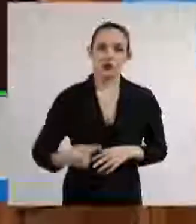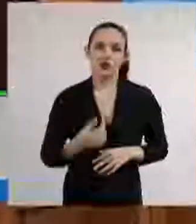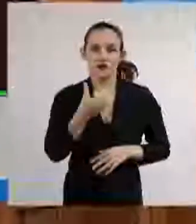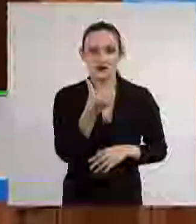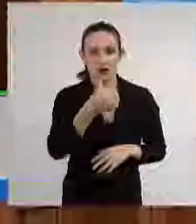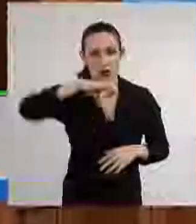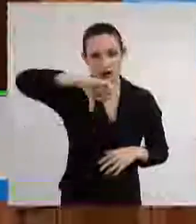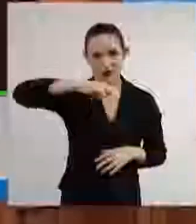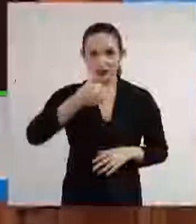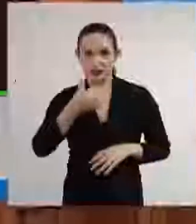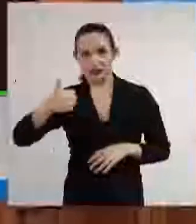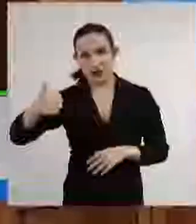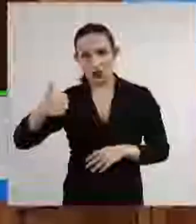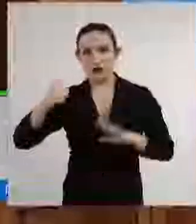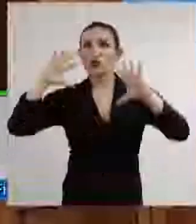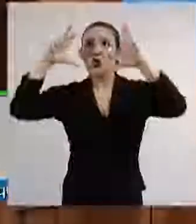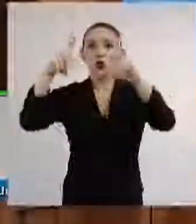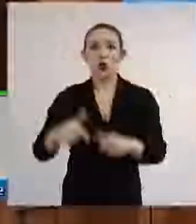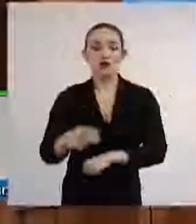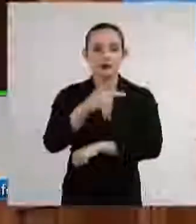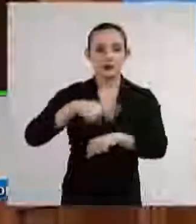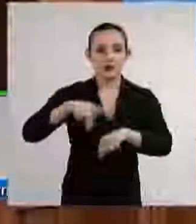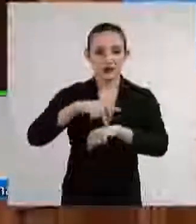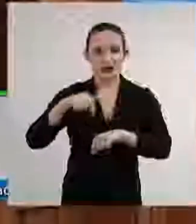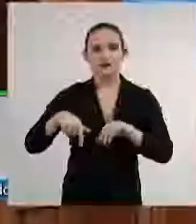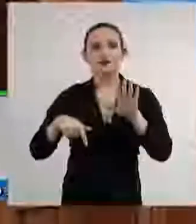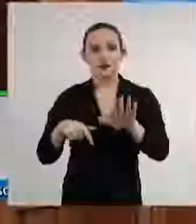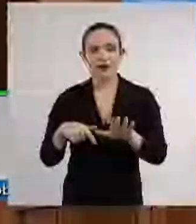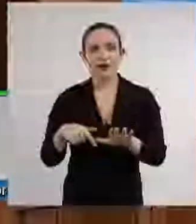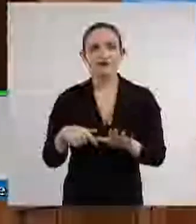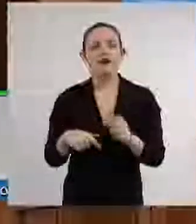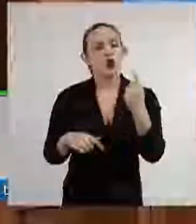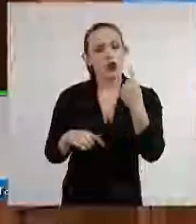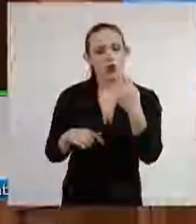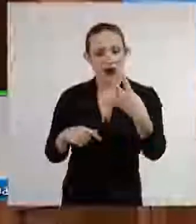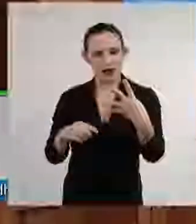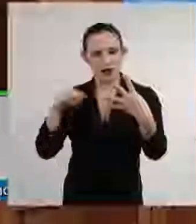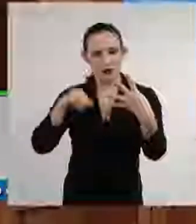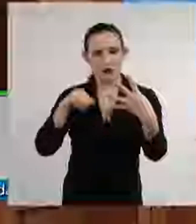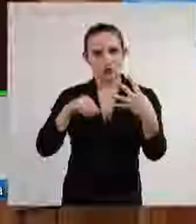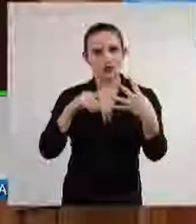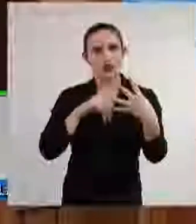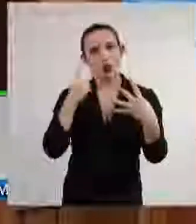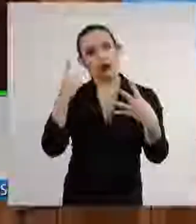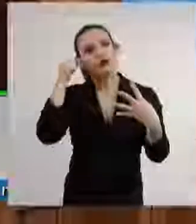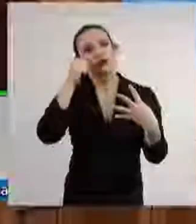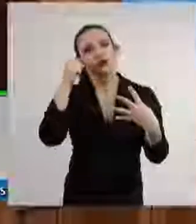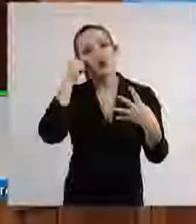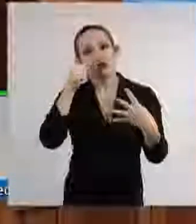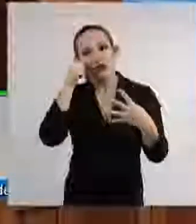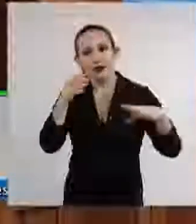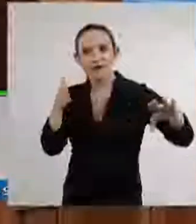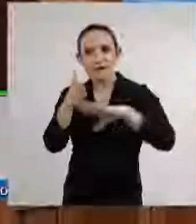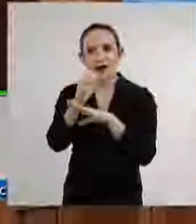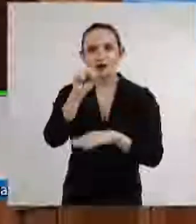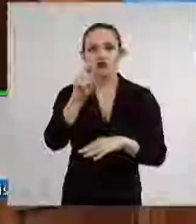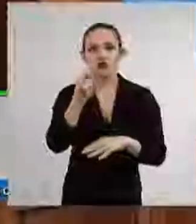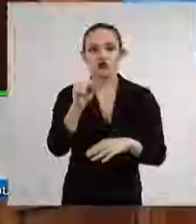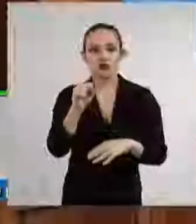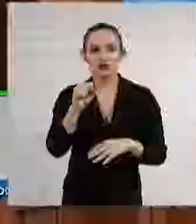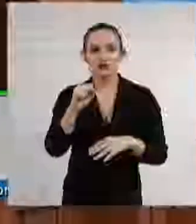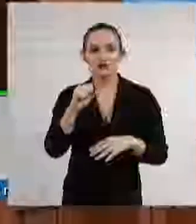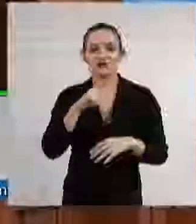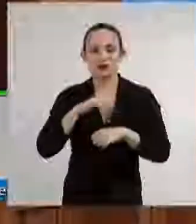147.961 por ano em todo o país, e a cada 4 minutos, uma mulher dá entrada no SUS. De acordo